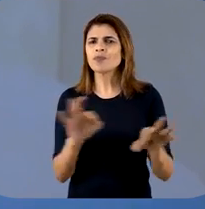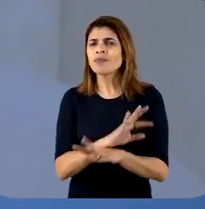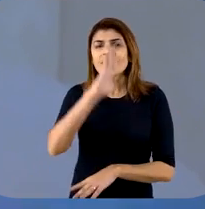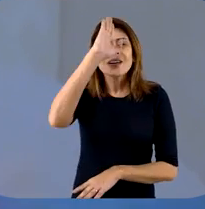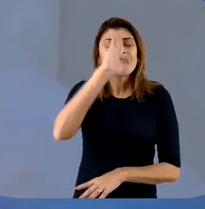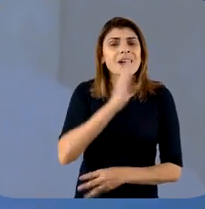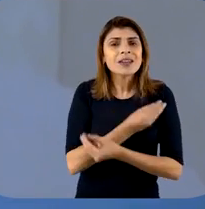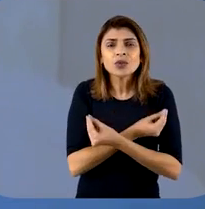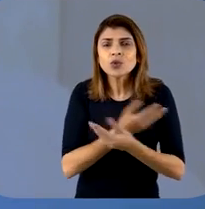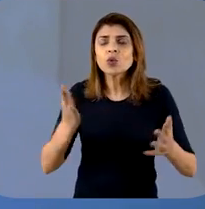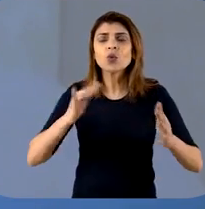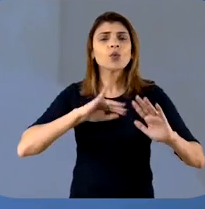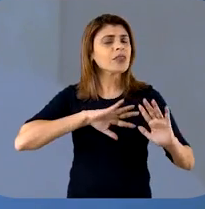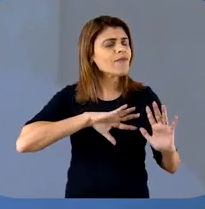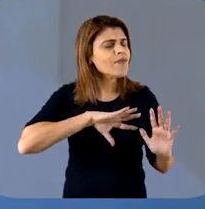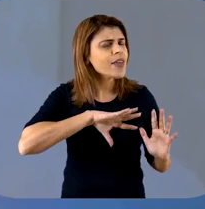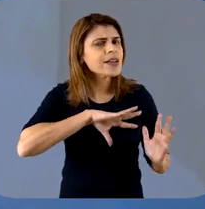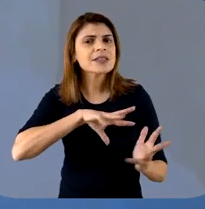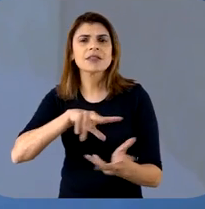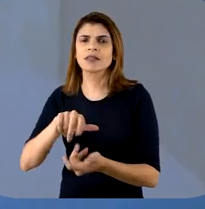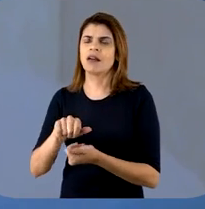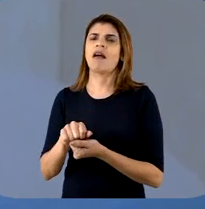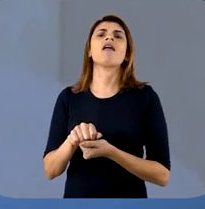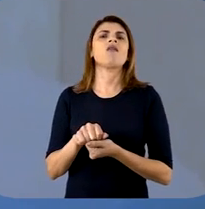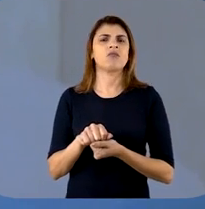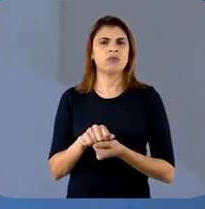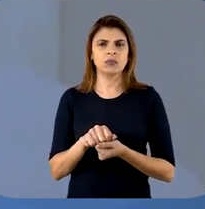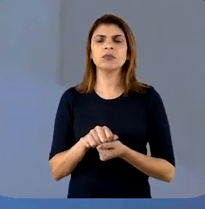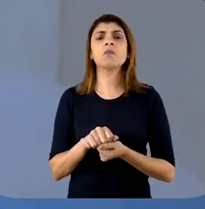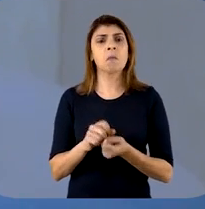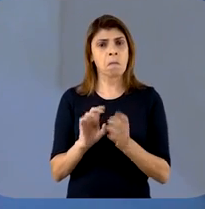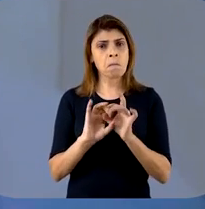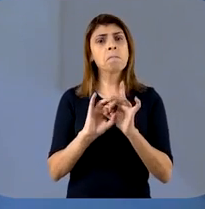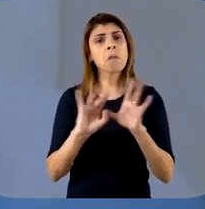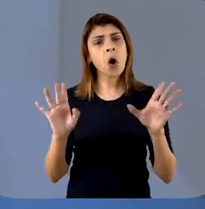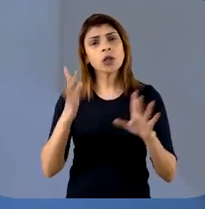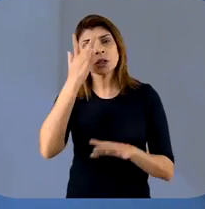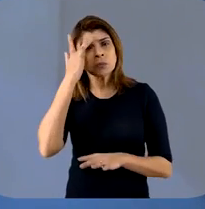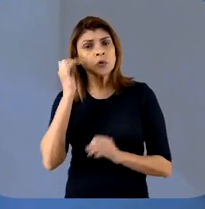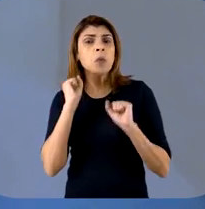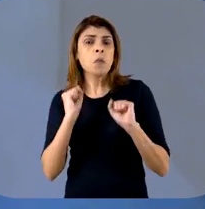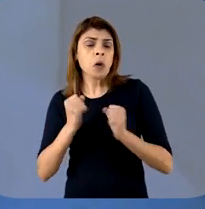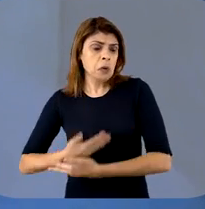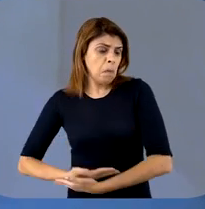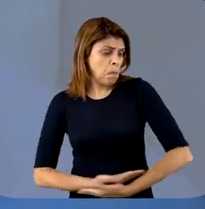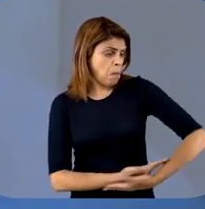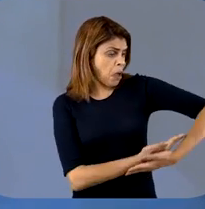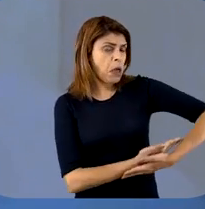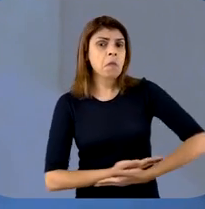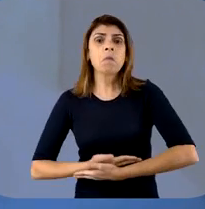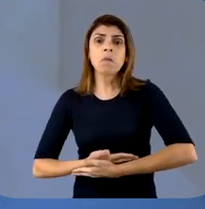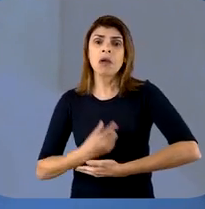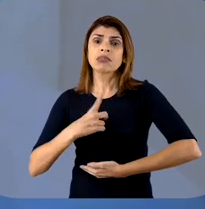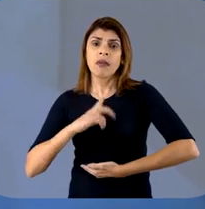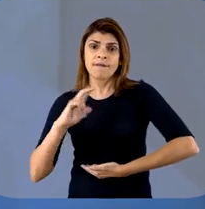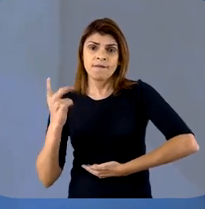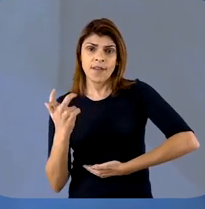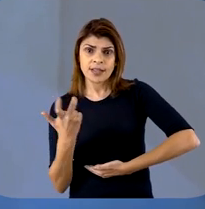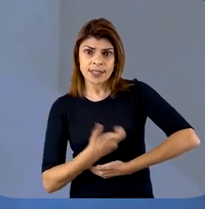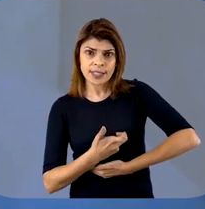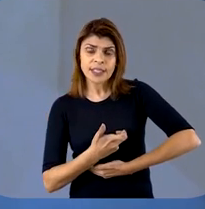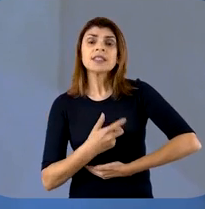gratuito, universal, amplo, ele permite que as pessoas levem um bebê para tomar uma vacina e fazer a